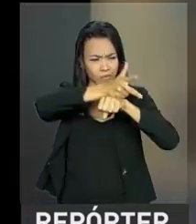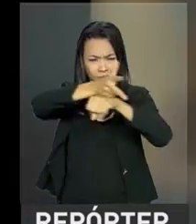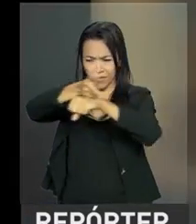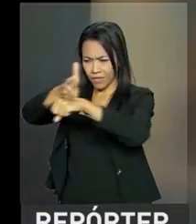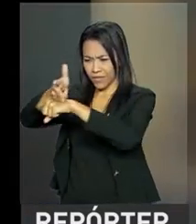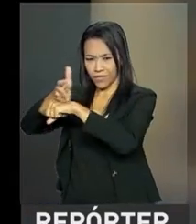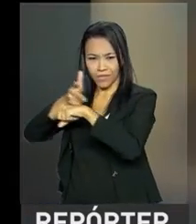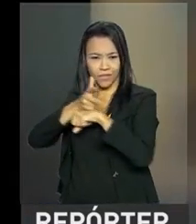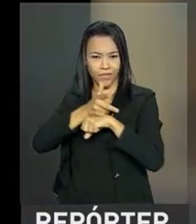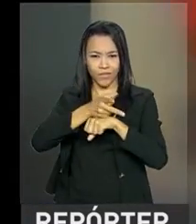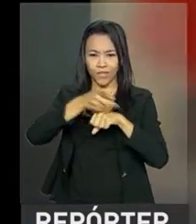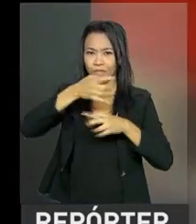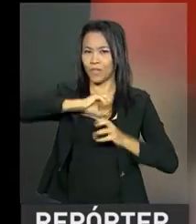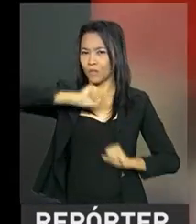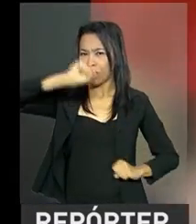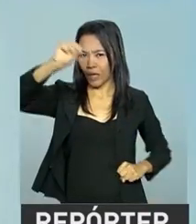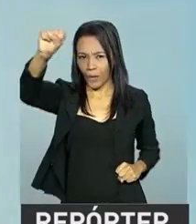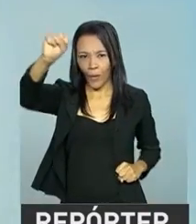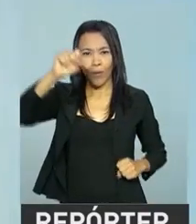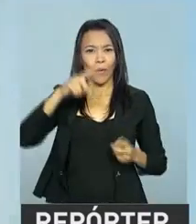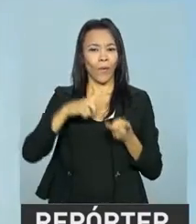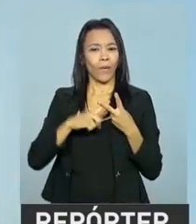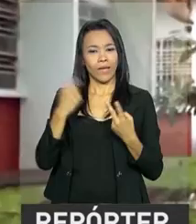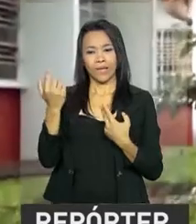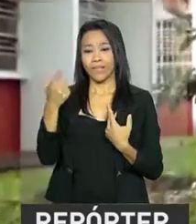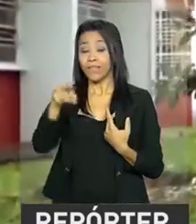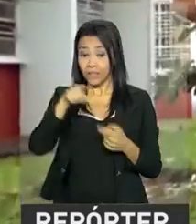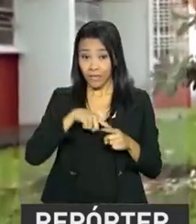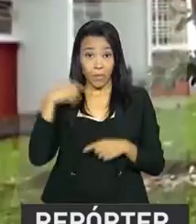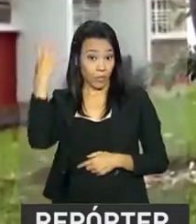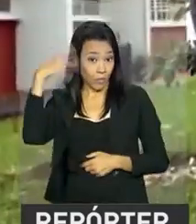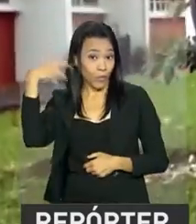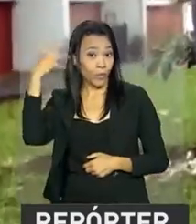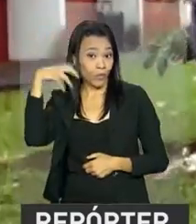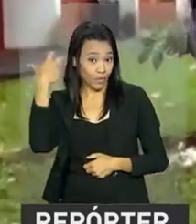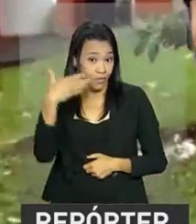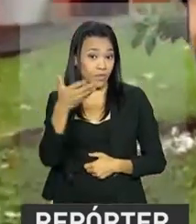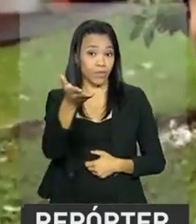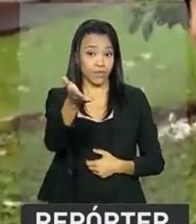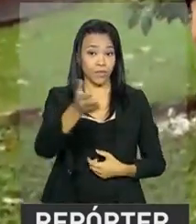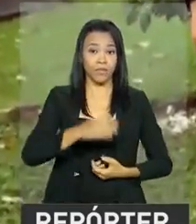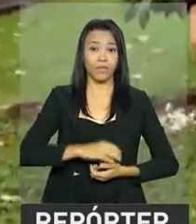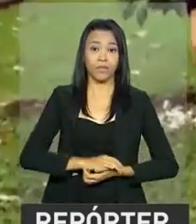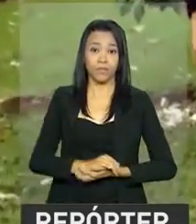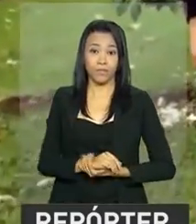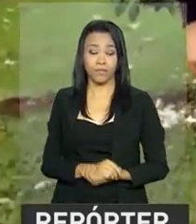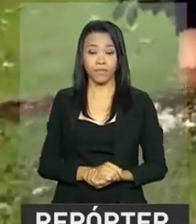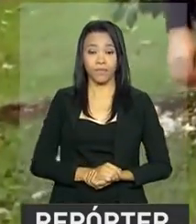Brasil. Super-heróis, jogos, desenhos e até uma música.